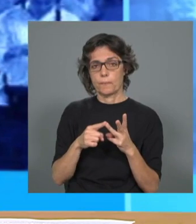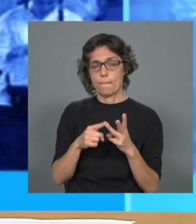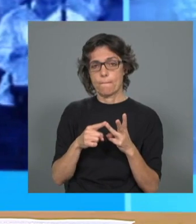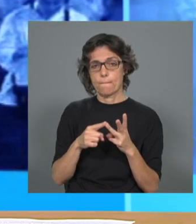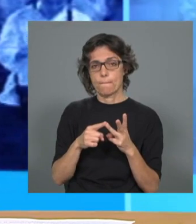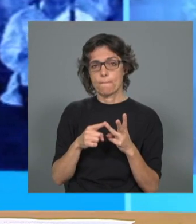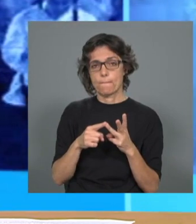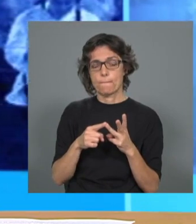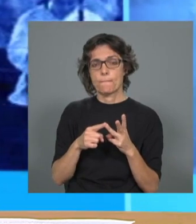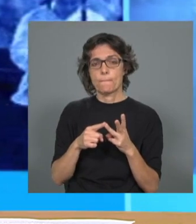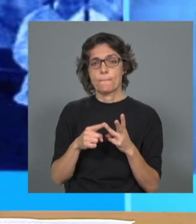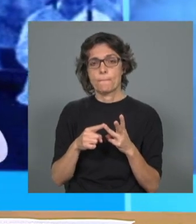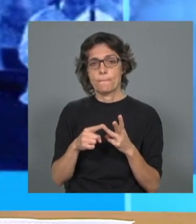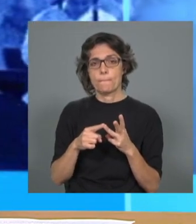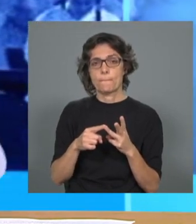da Suíça,